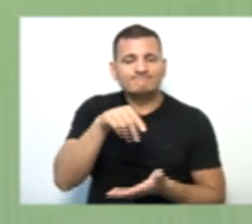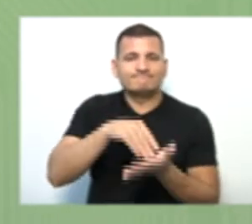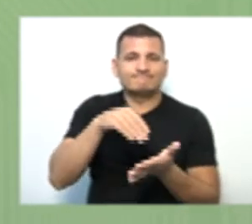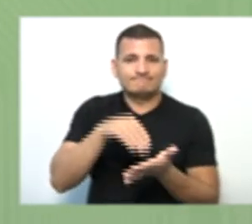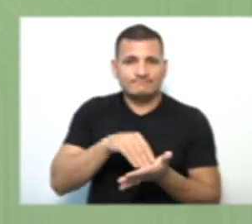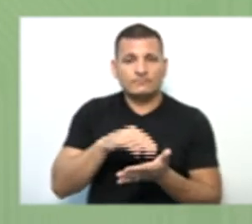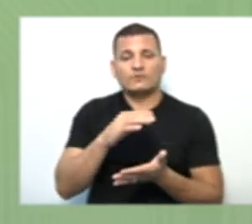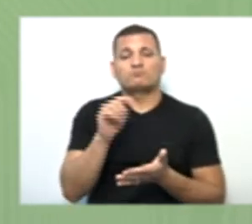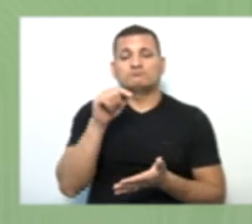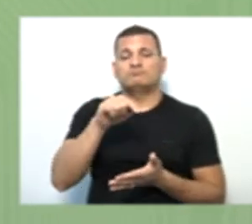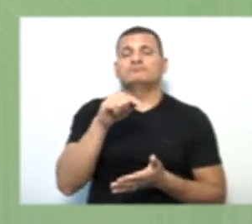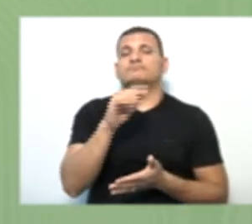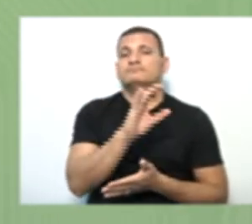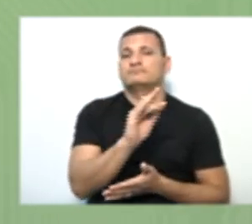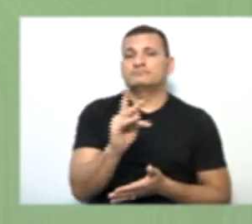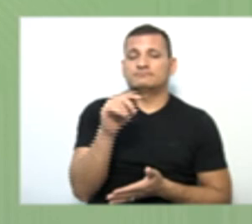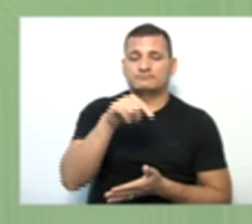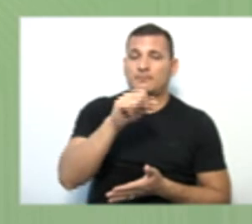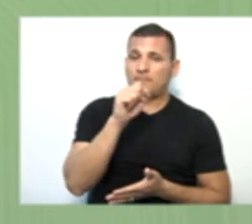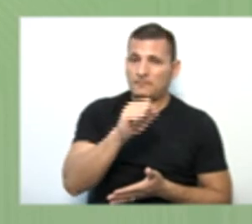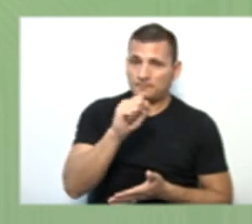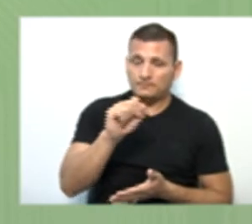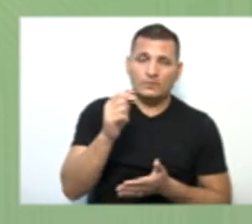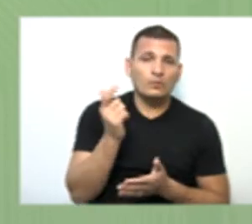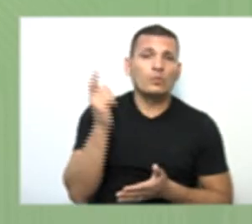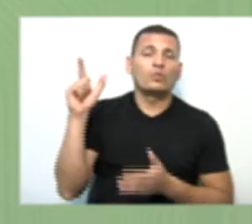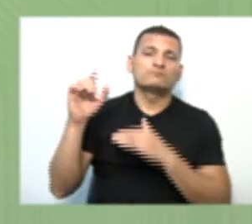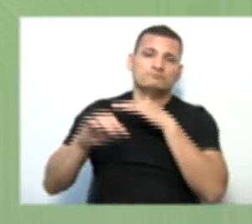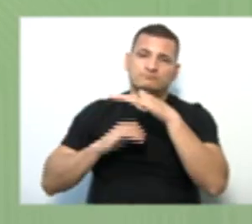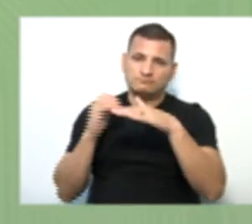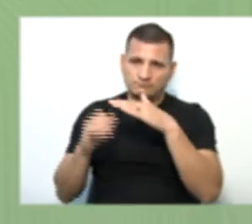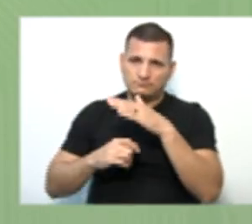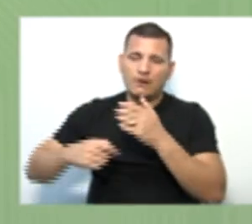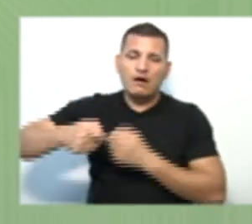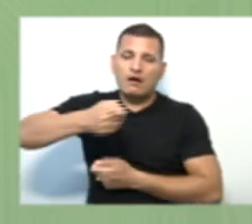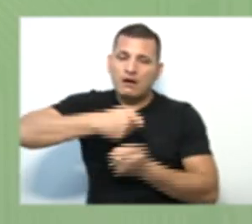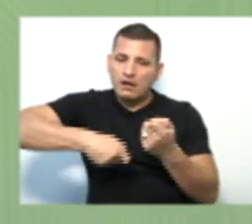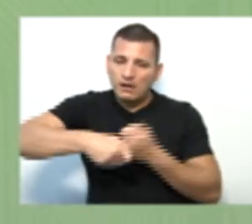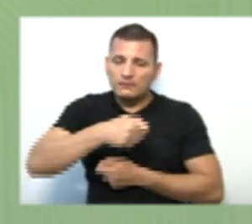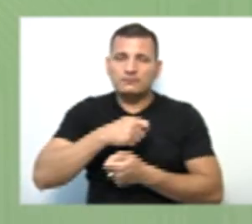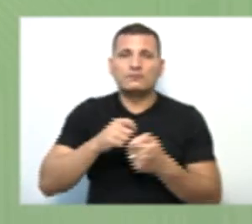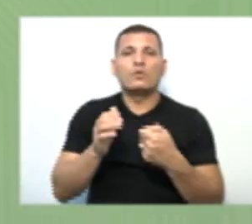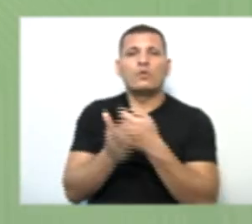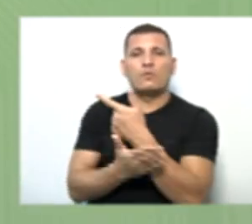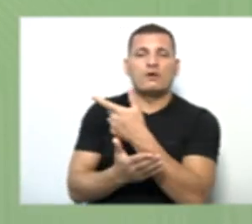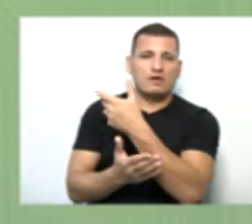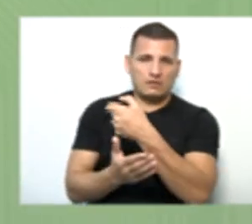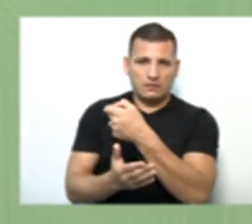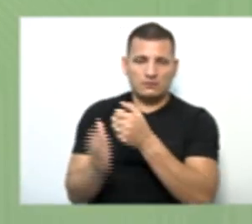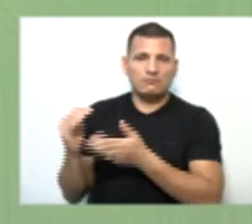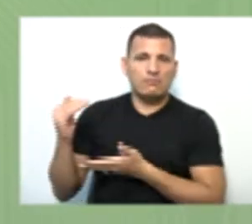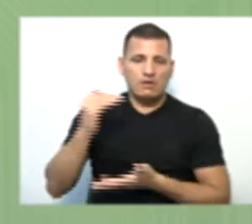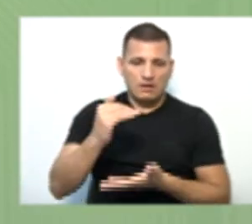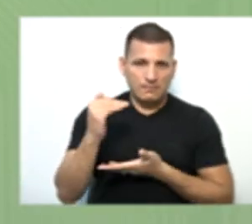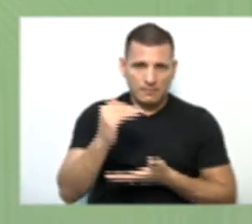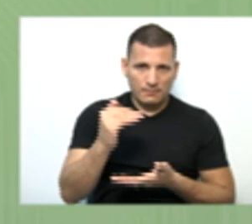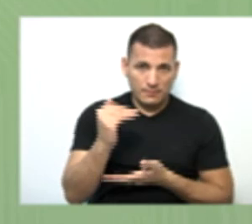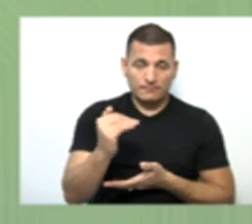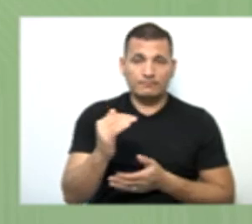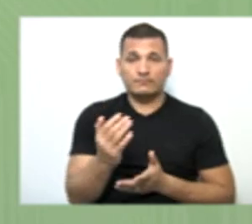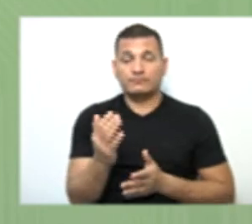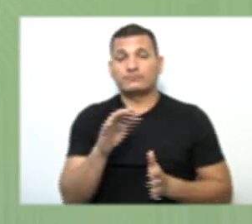de supermercado. Então, ela pode adquirir produtos de terceiro. Então, lá na conta estoques, ela